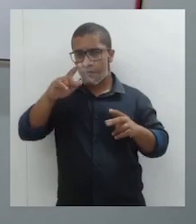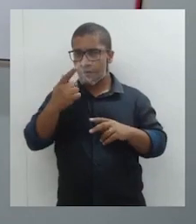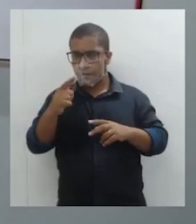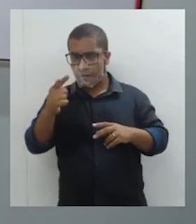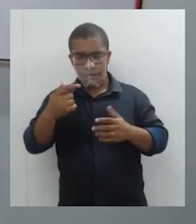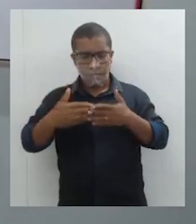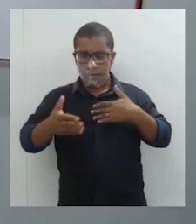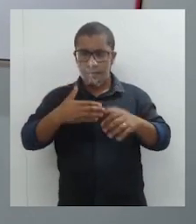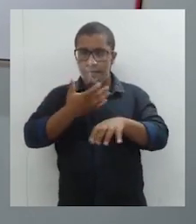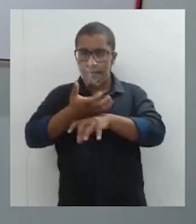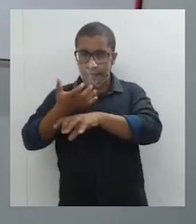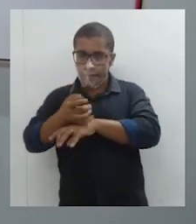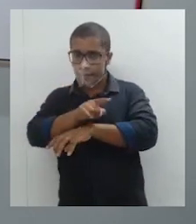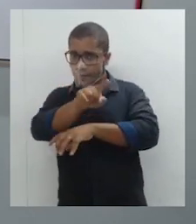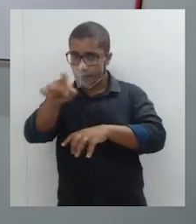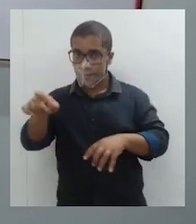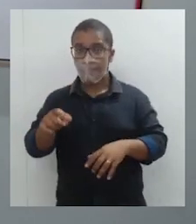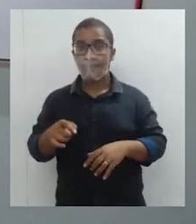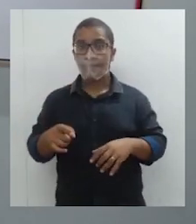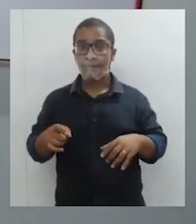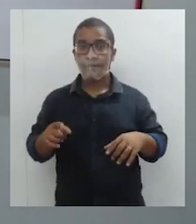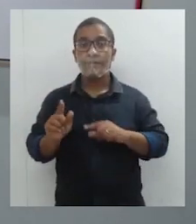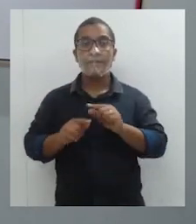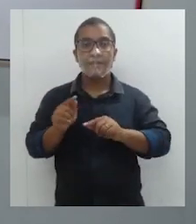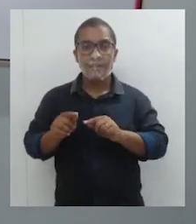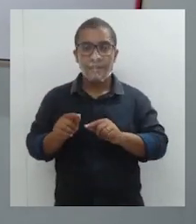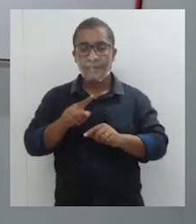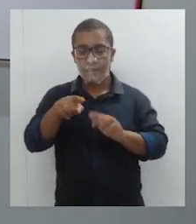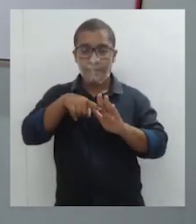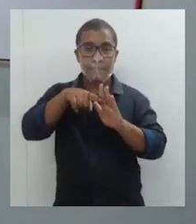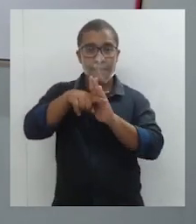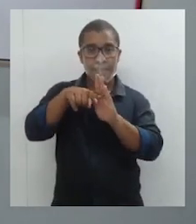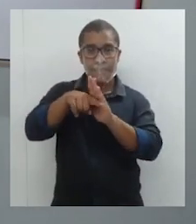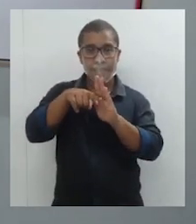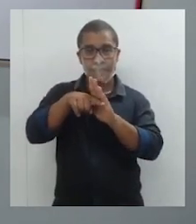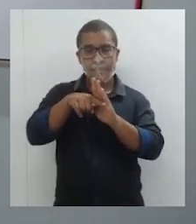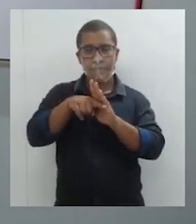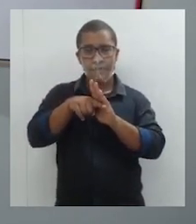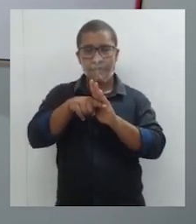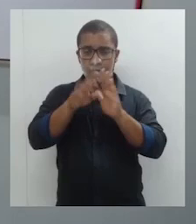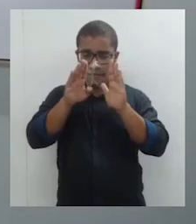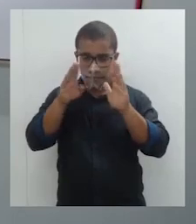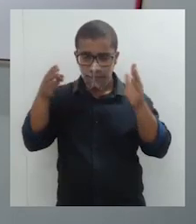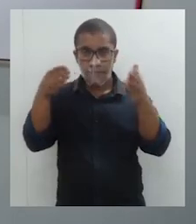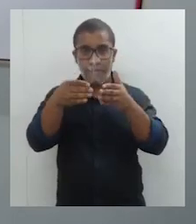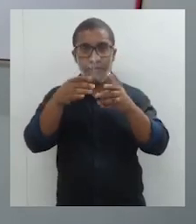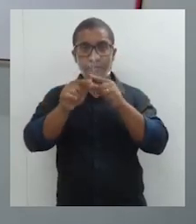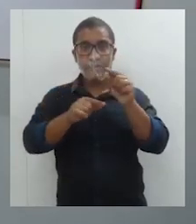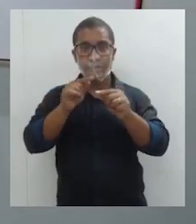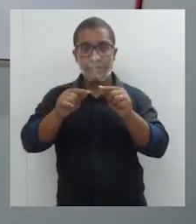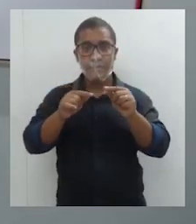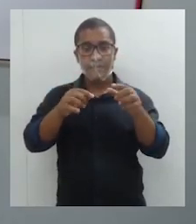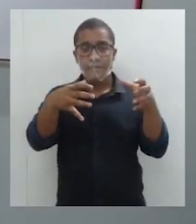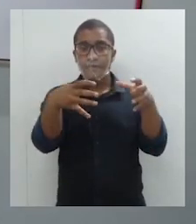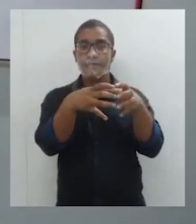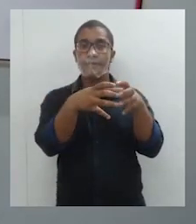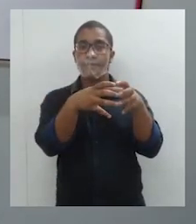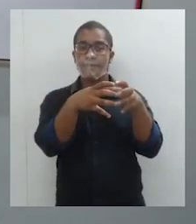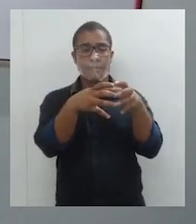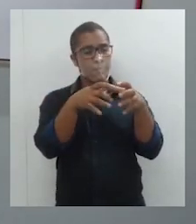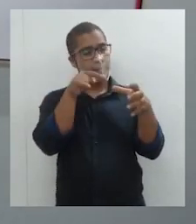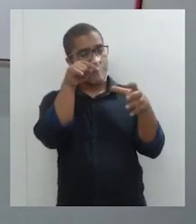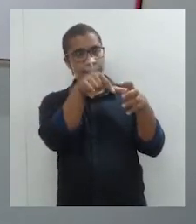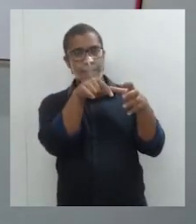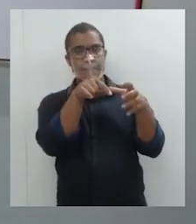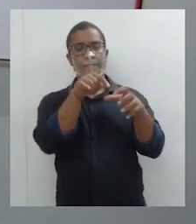qual for o componente gostaria que vocês pesquisasse em especial como eu falei uma determinada